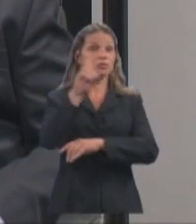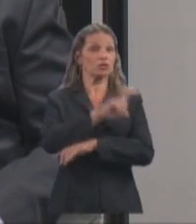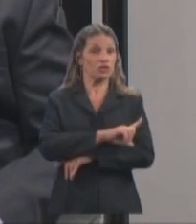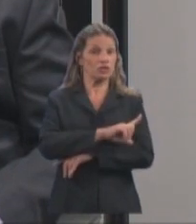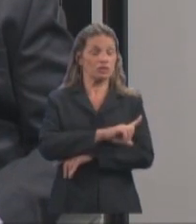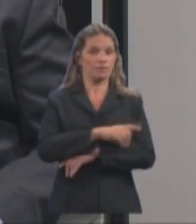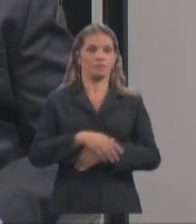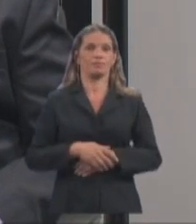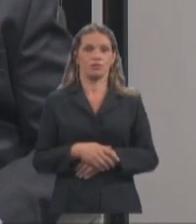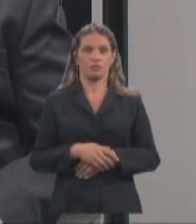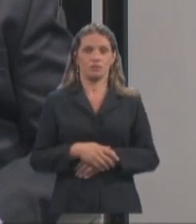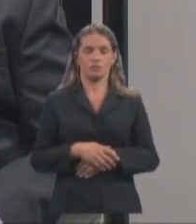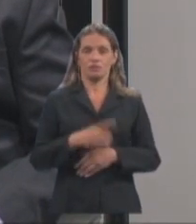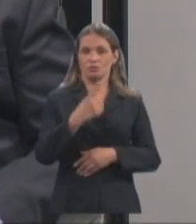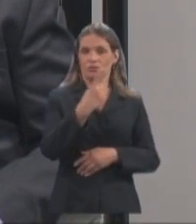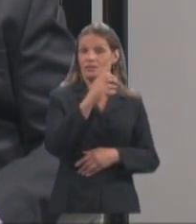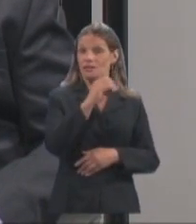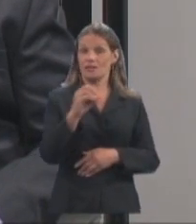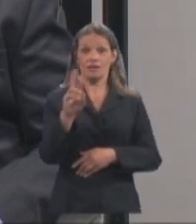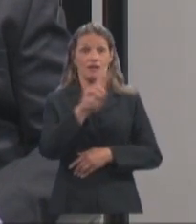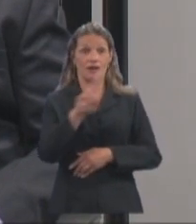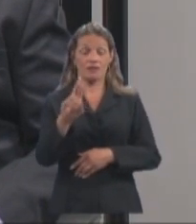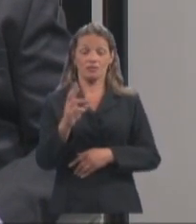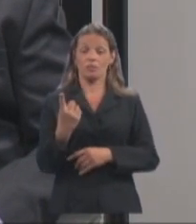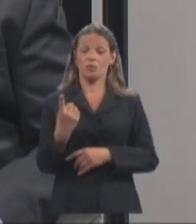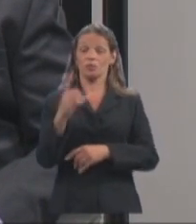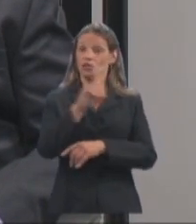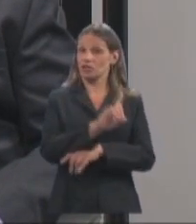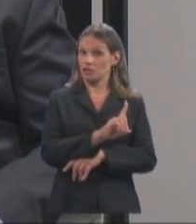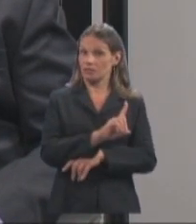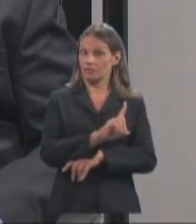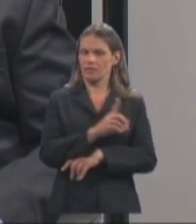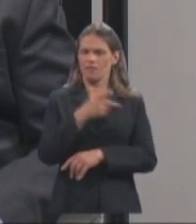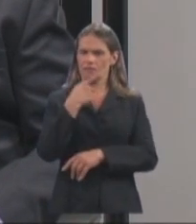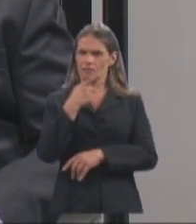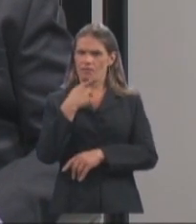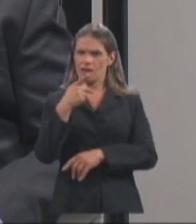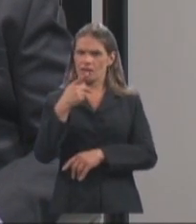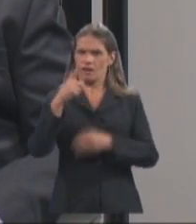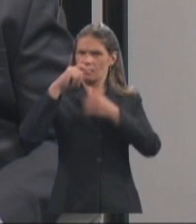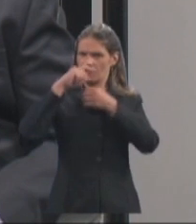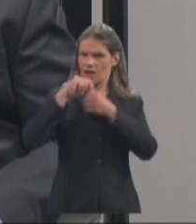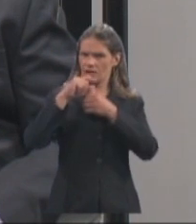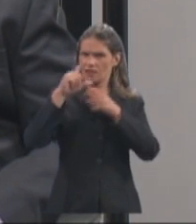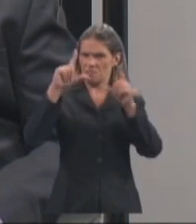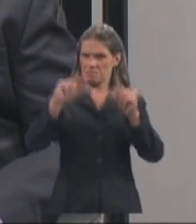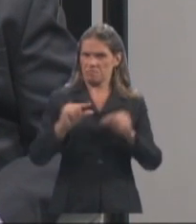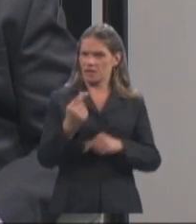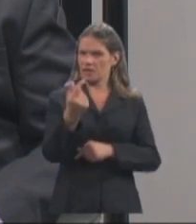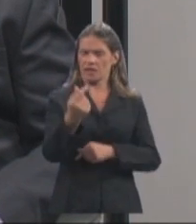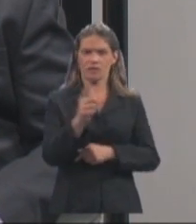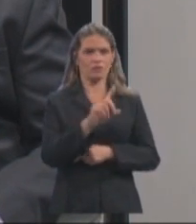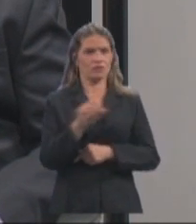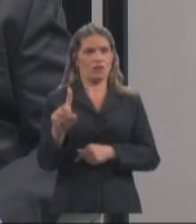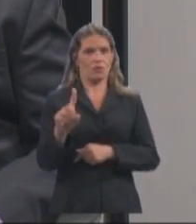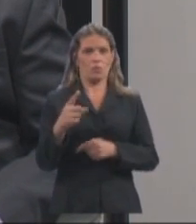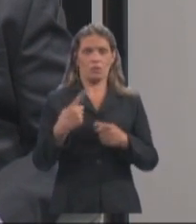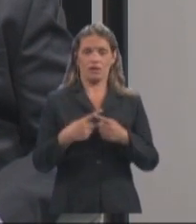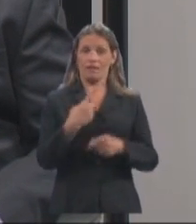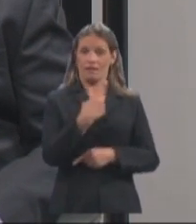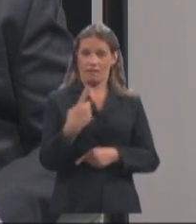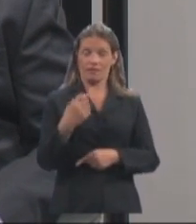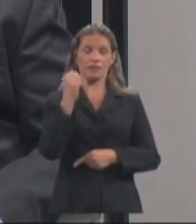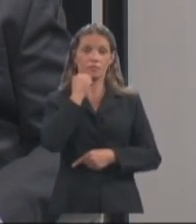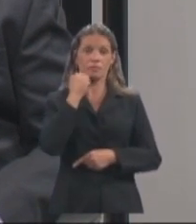3.000 por mês Então na verdade essa ideia que o craque é uma droga barata é falsa porque a pedra custa